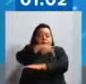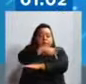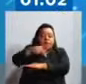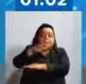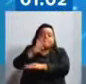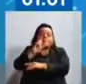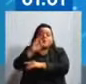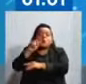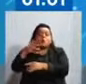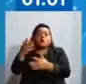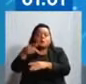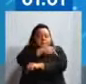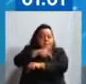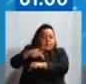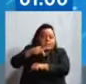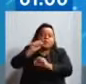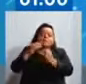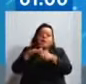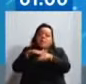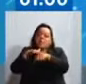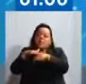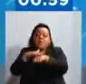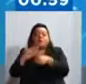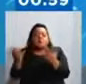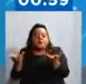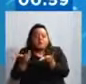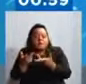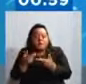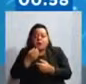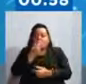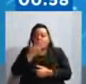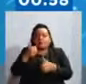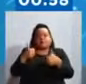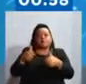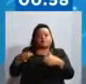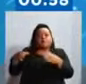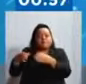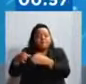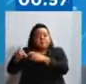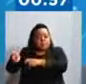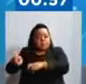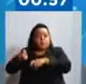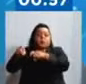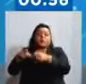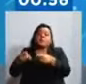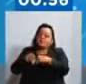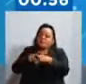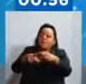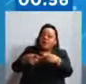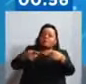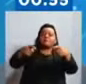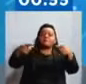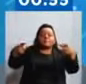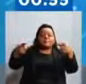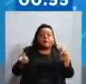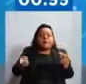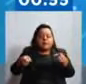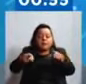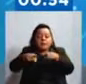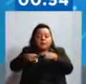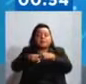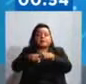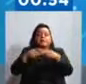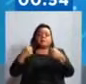Uma conversa que nós tivemos falando da necessidade para beneficiar todos os pequenos produtores e também os grandes. É essa parceria que nós